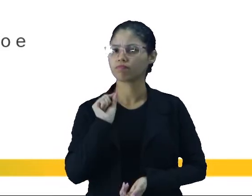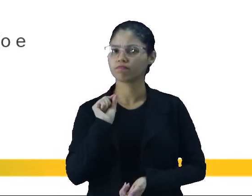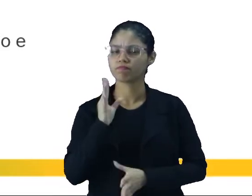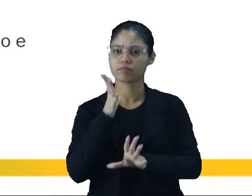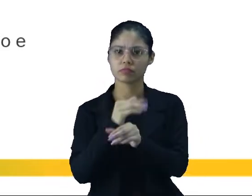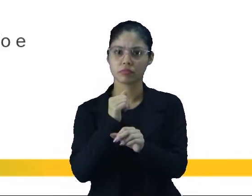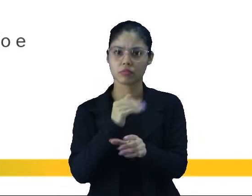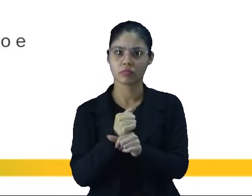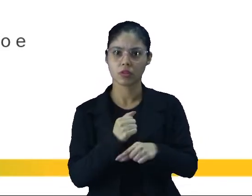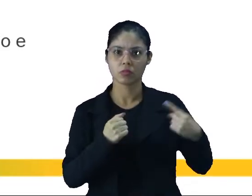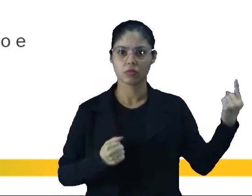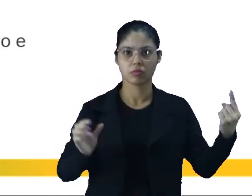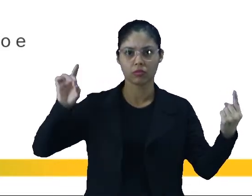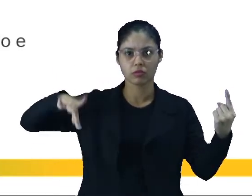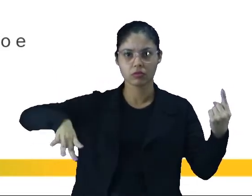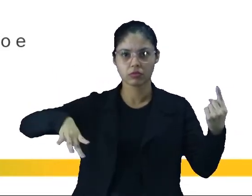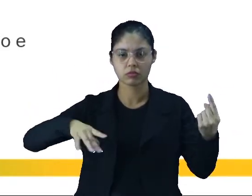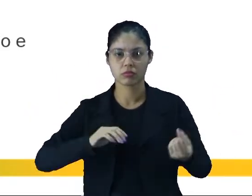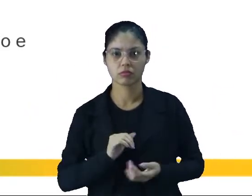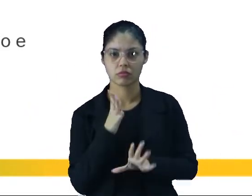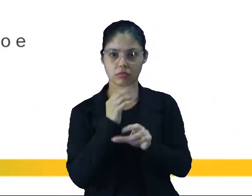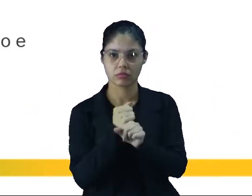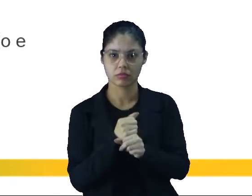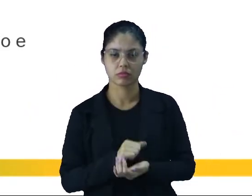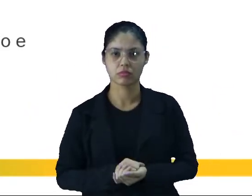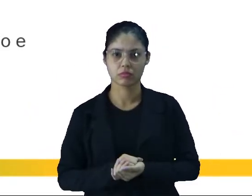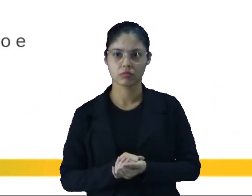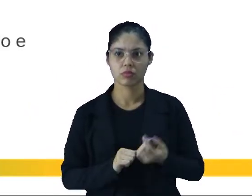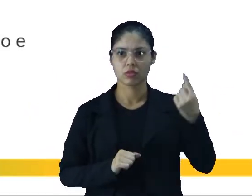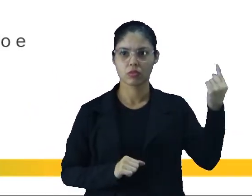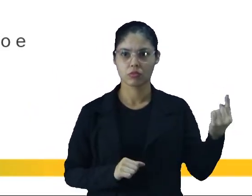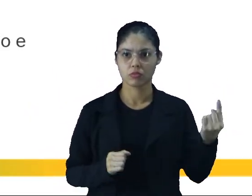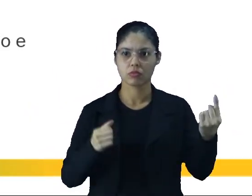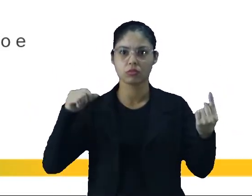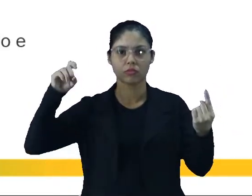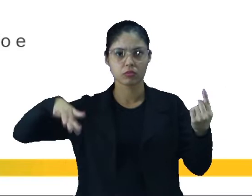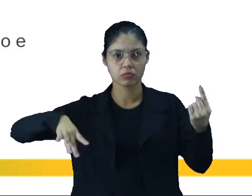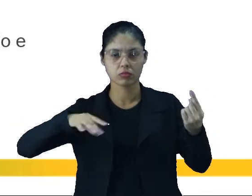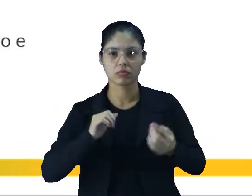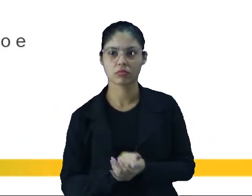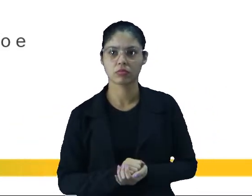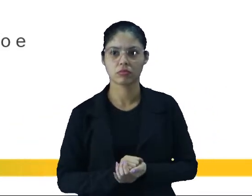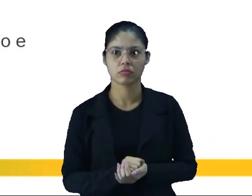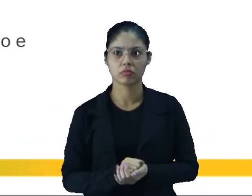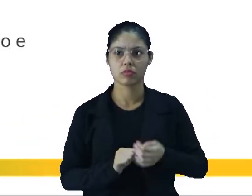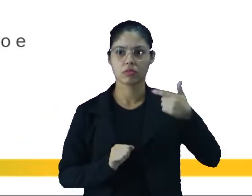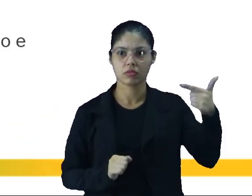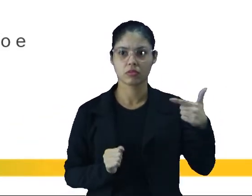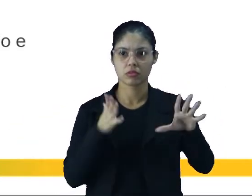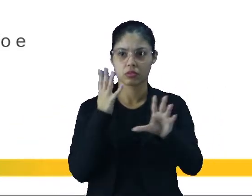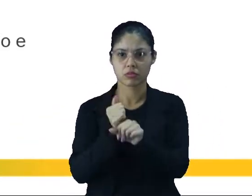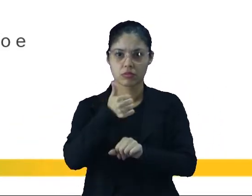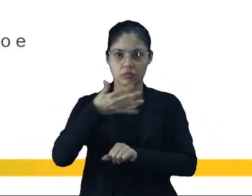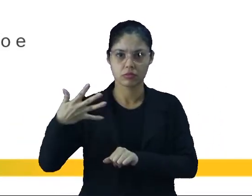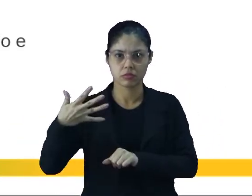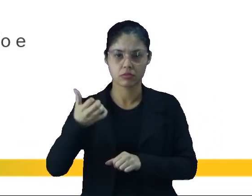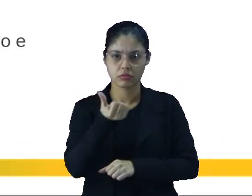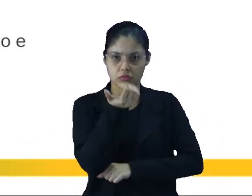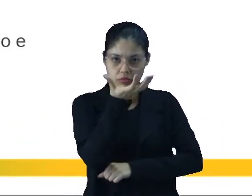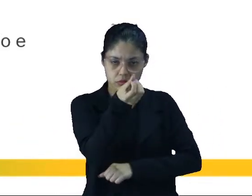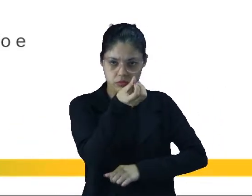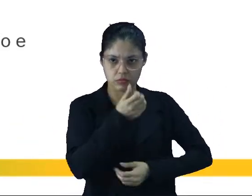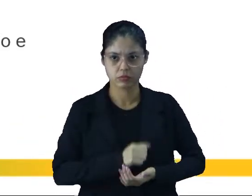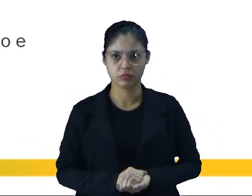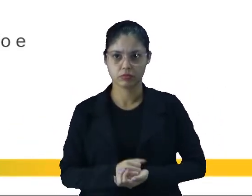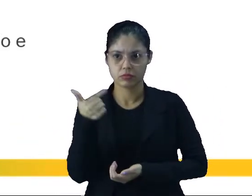você somasse o primeiro com o último. Soma para mim o primeiro com o último. 2 mais 14 dá 16.